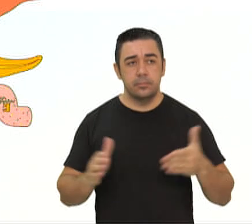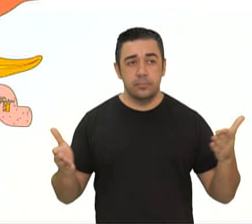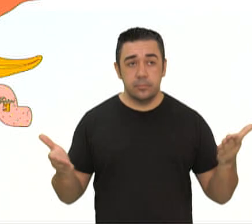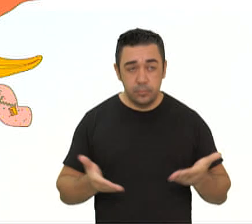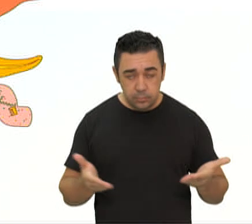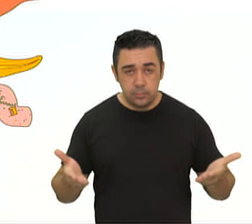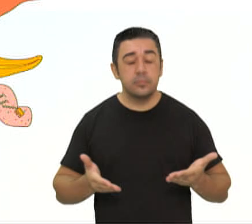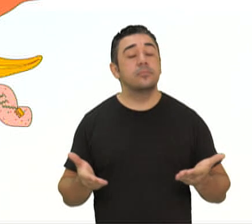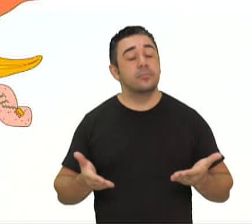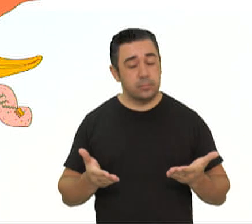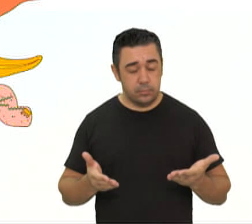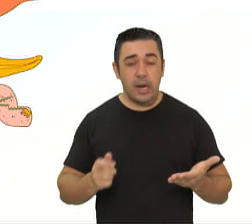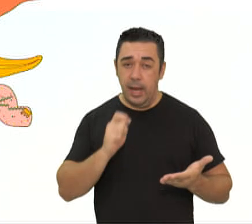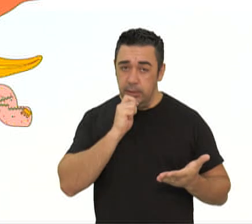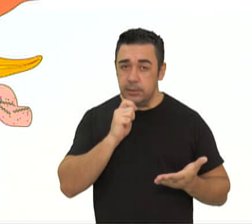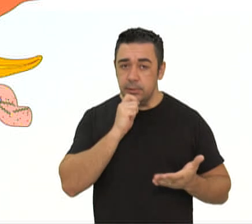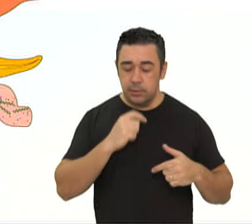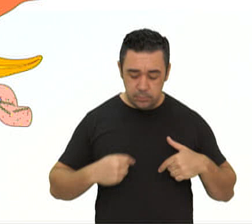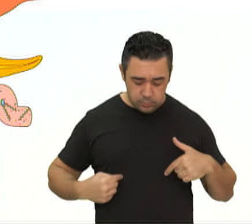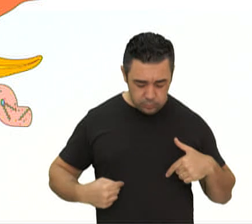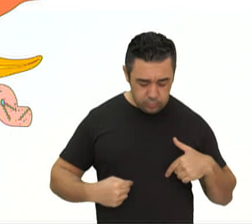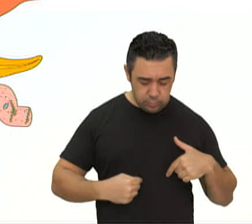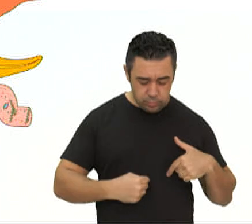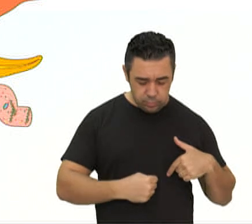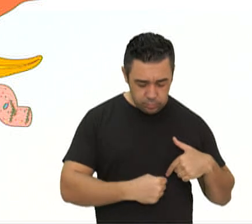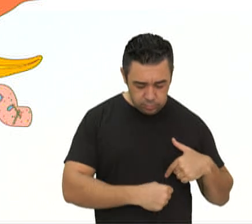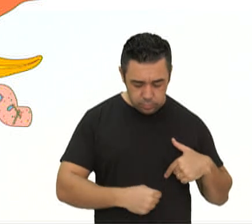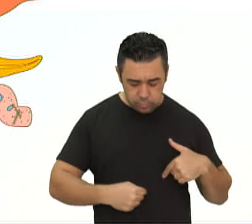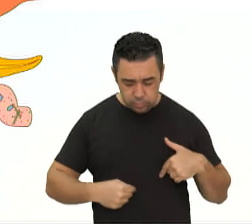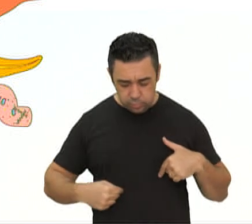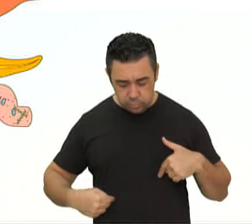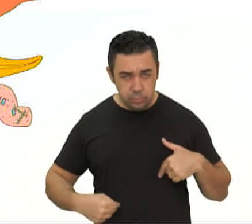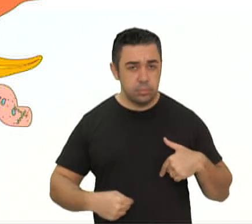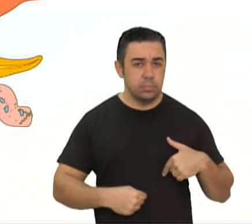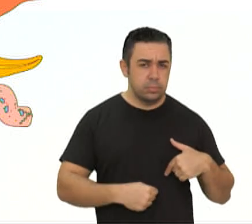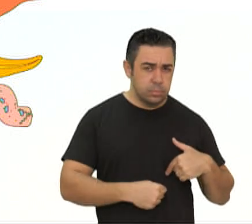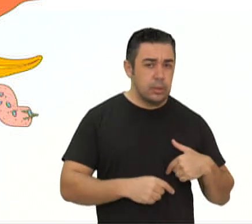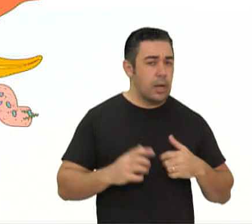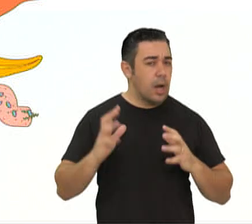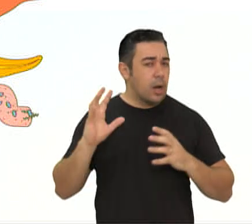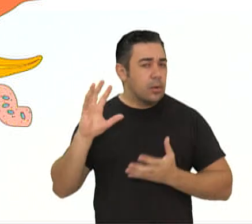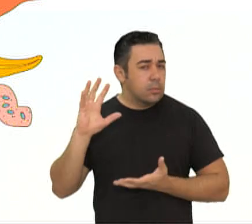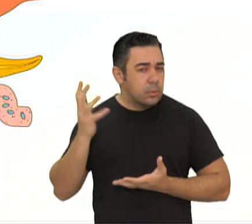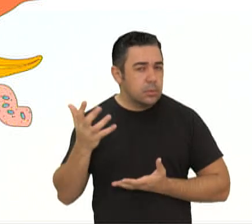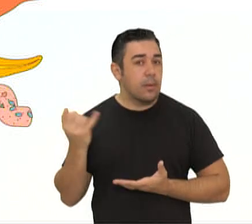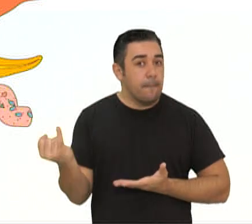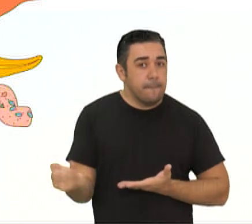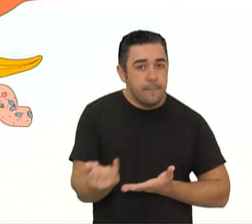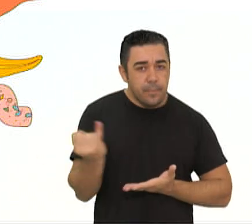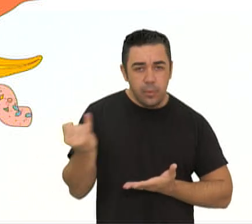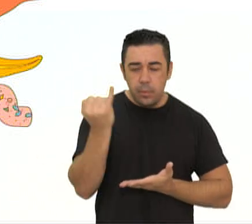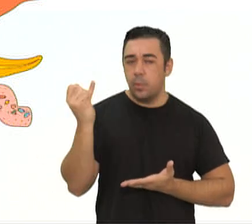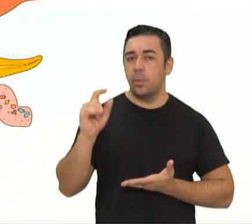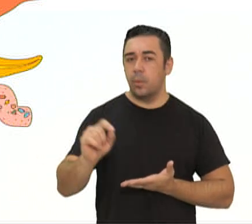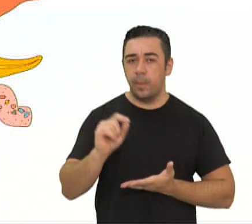Agora, ainda nessas curvas do intestino, um processo extremamente importante vai acontecer, que é